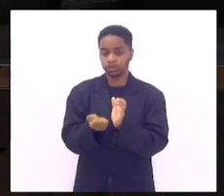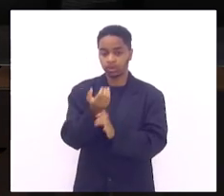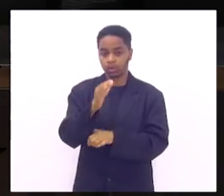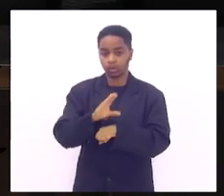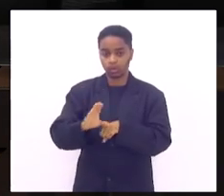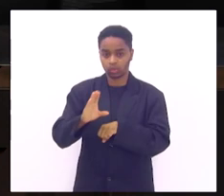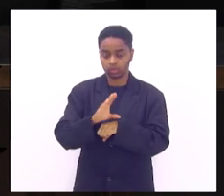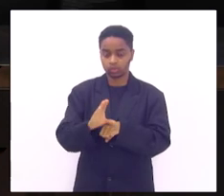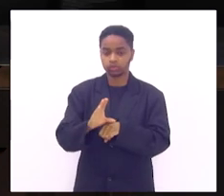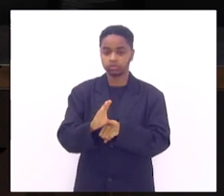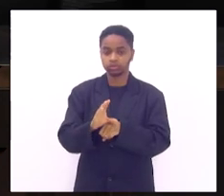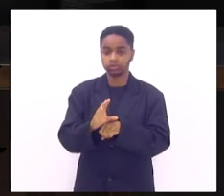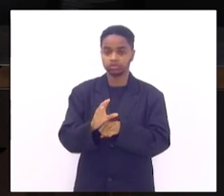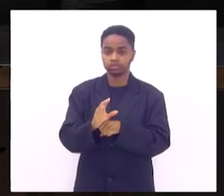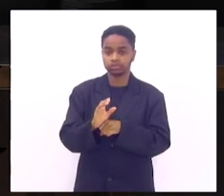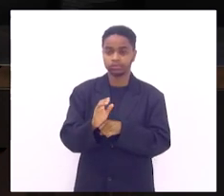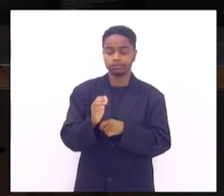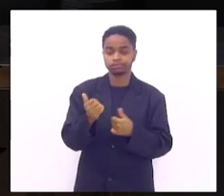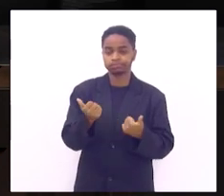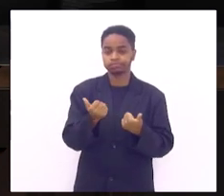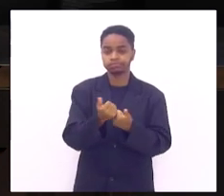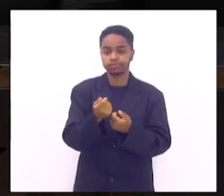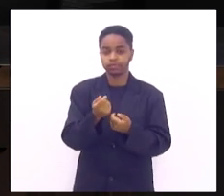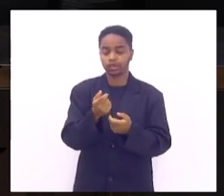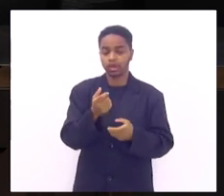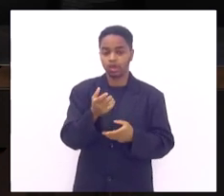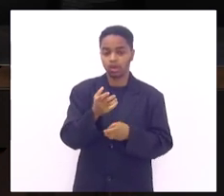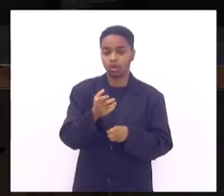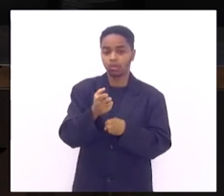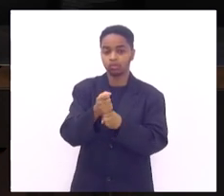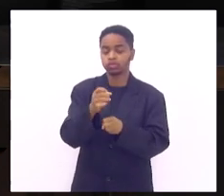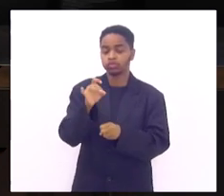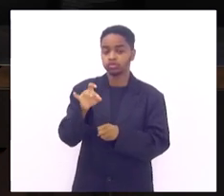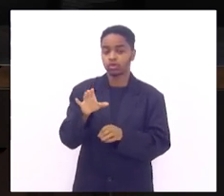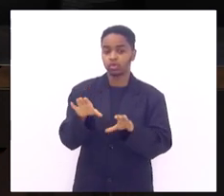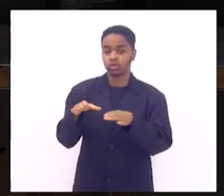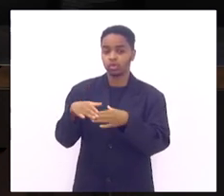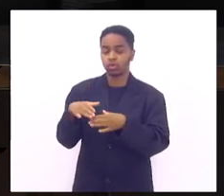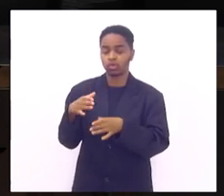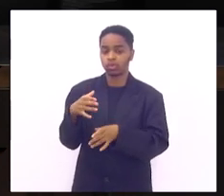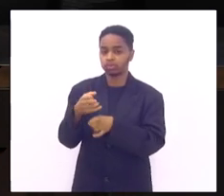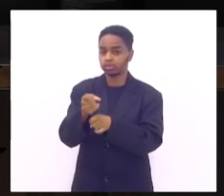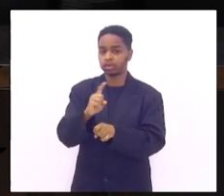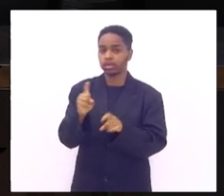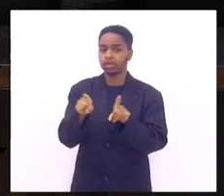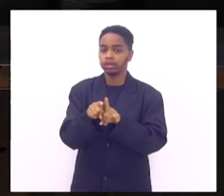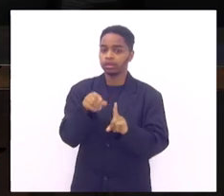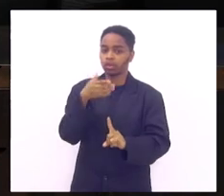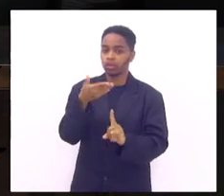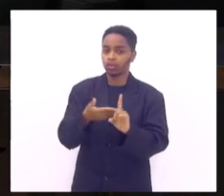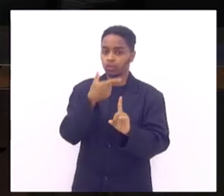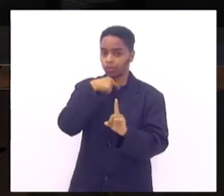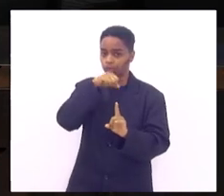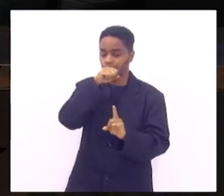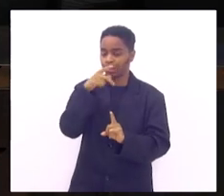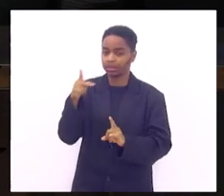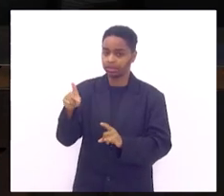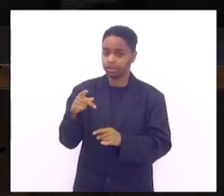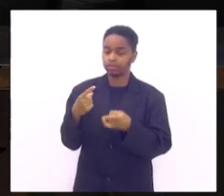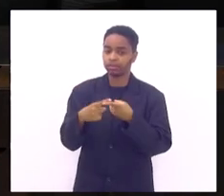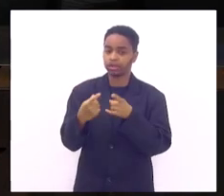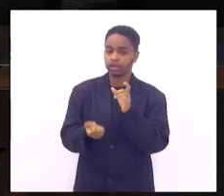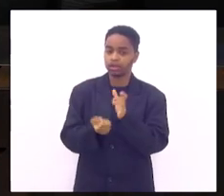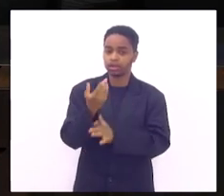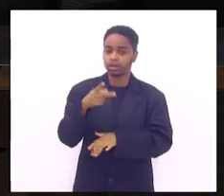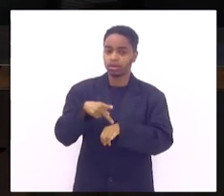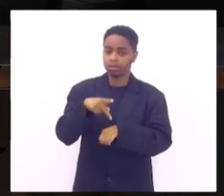de auxiliar de contabilidade, eu acho que não só os contadores, mas ele está homenageando o pai dele com esse curso de pós-graduação gratuito